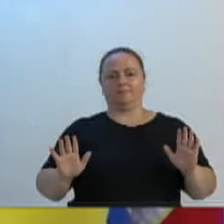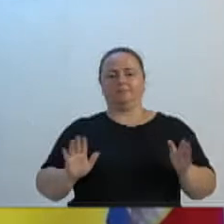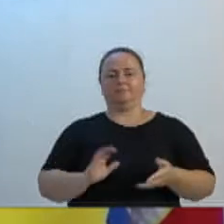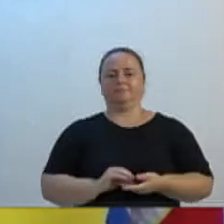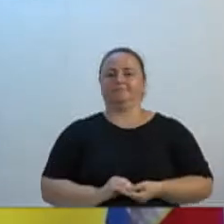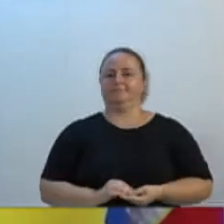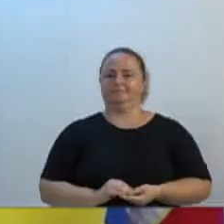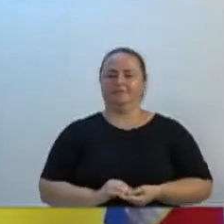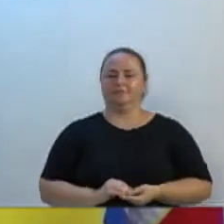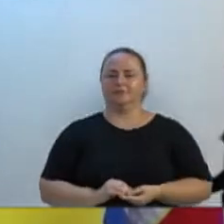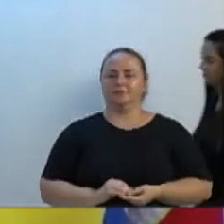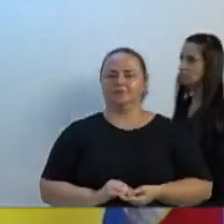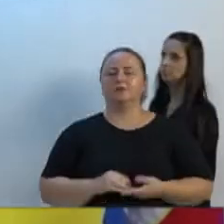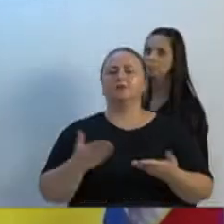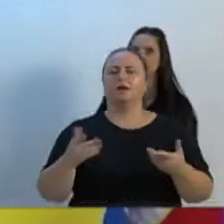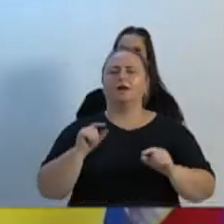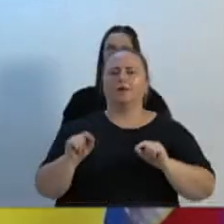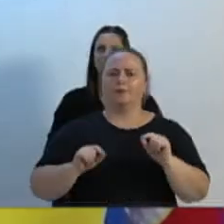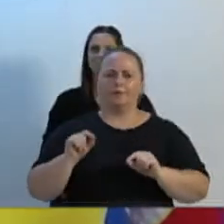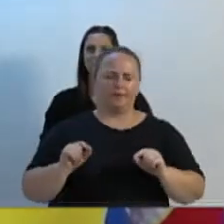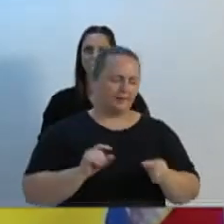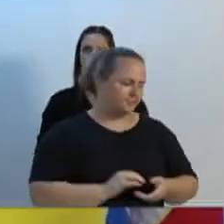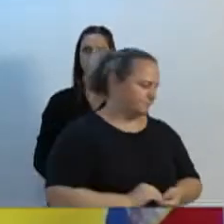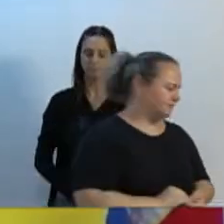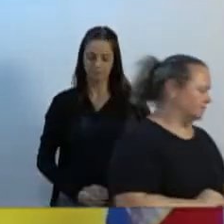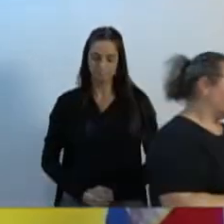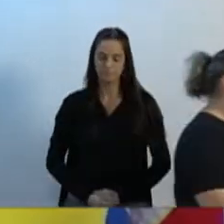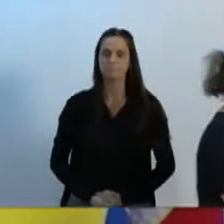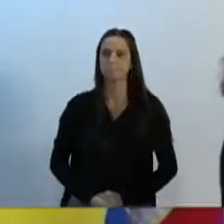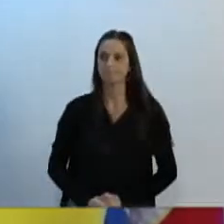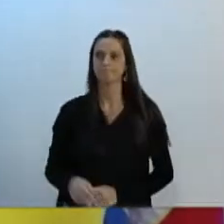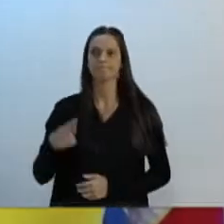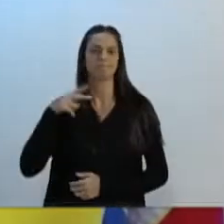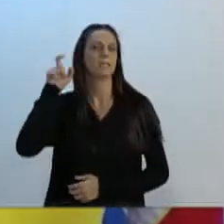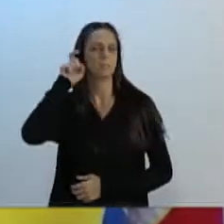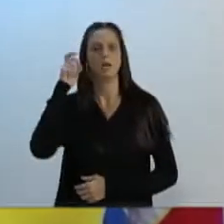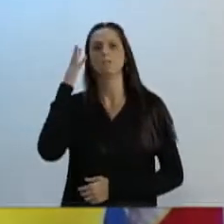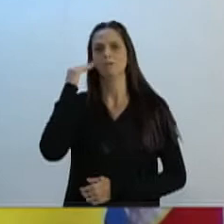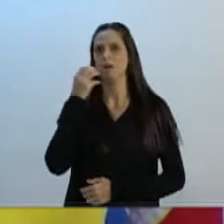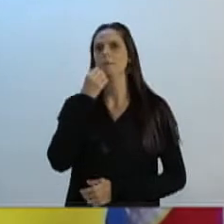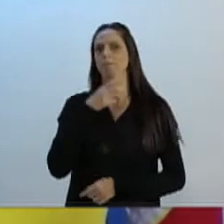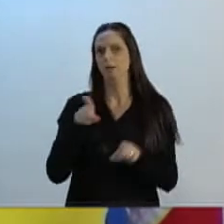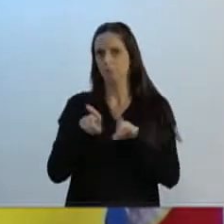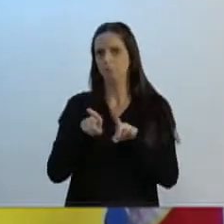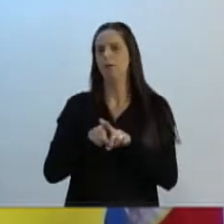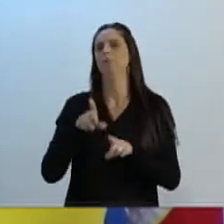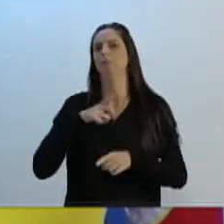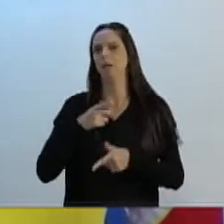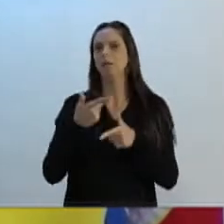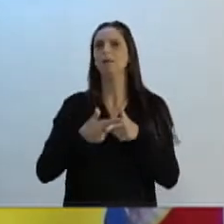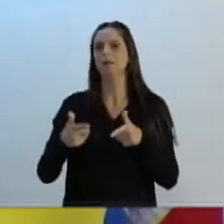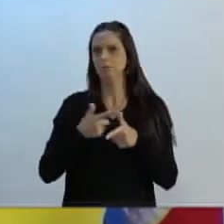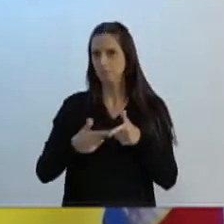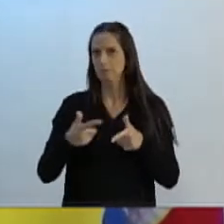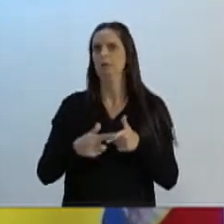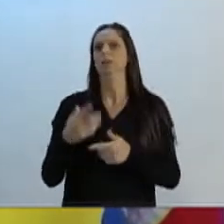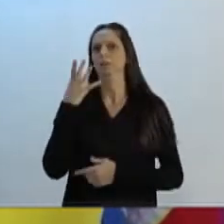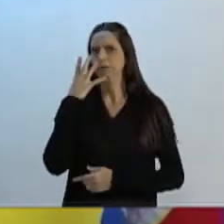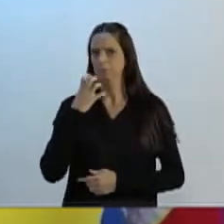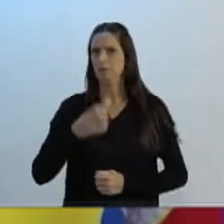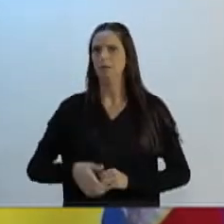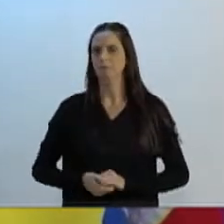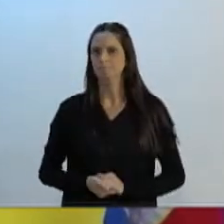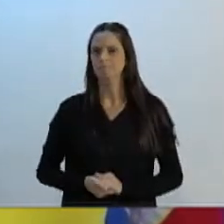da condição dela que é o problema integrado que o governador mandou sabe muito bem na vida que tem infiltrações e tem problemas seríssimos lá